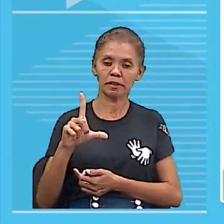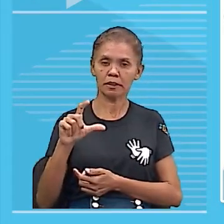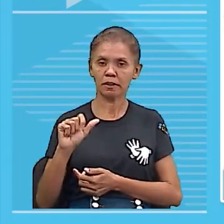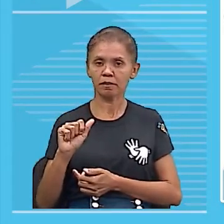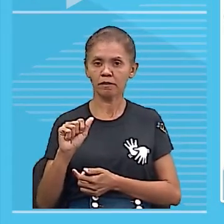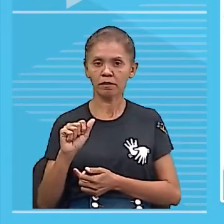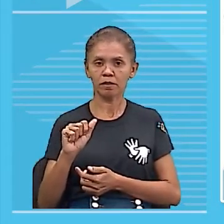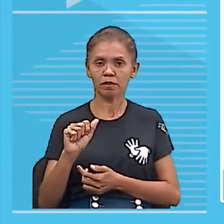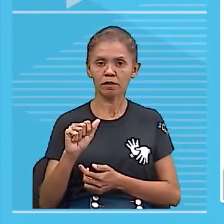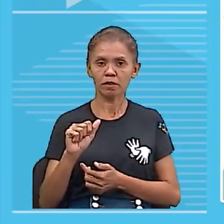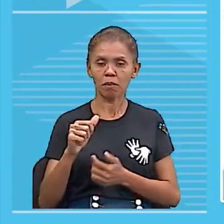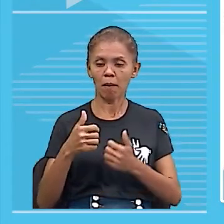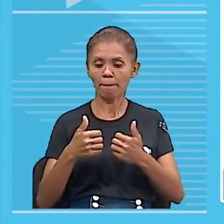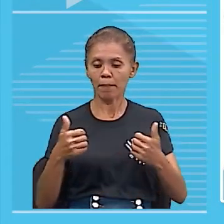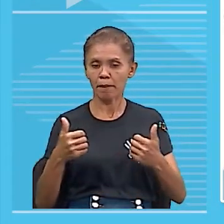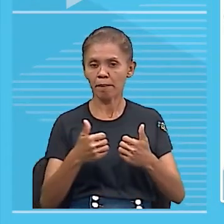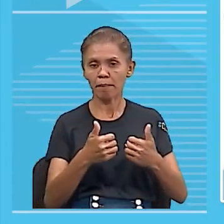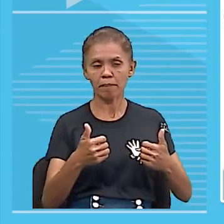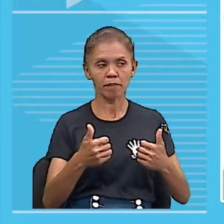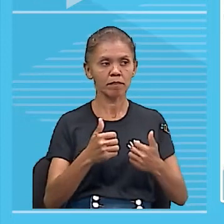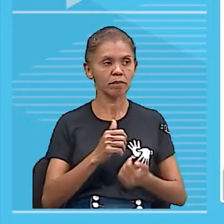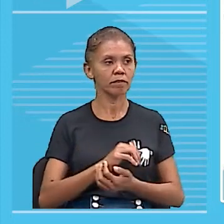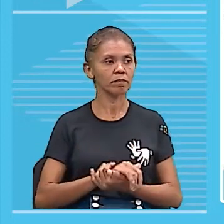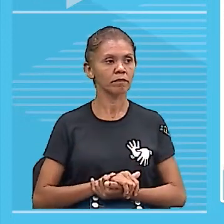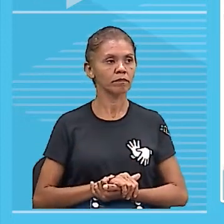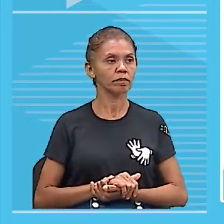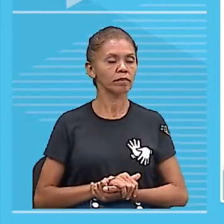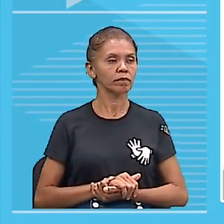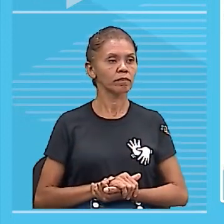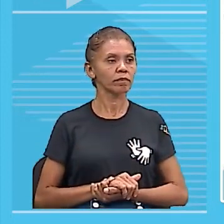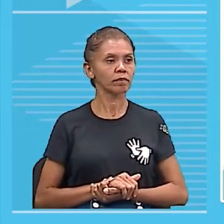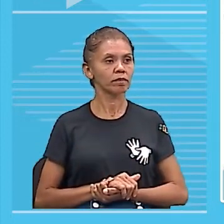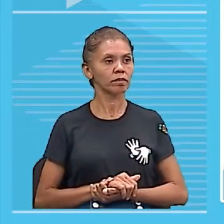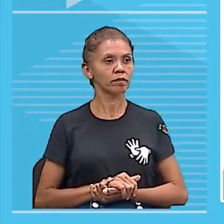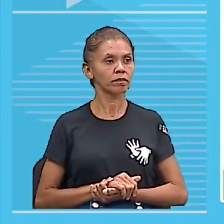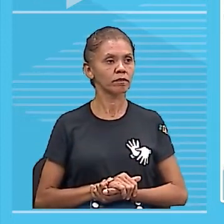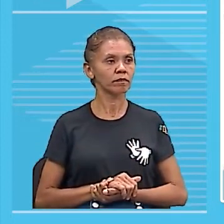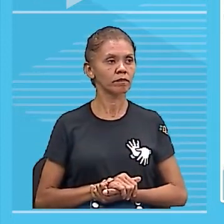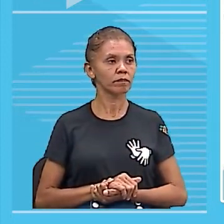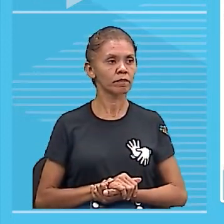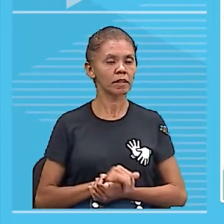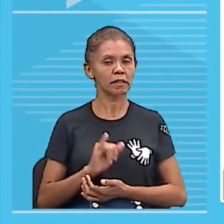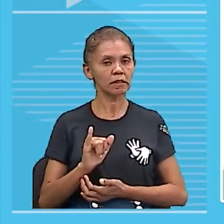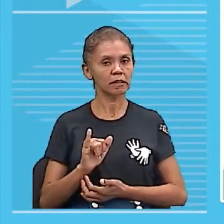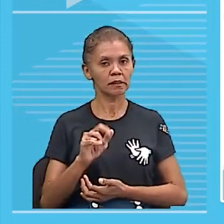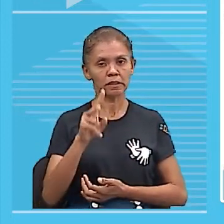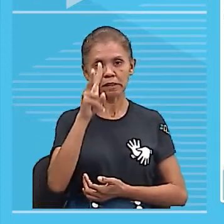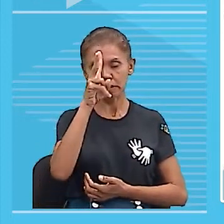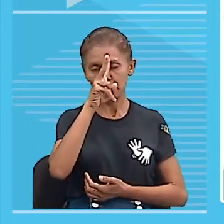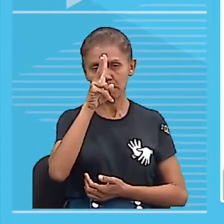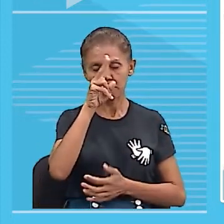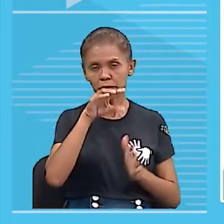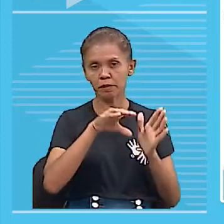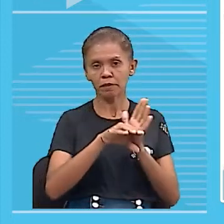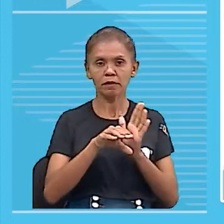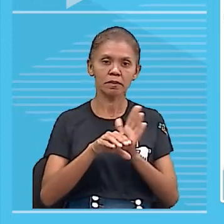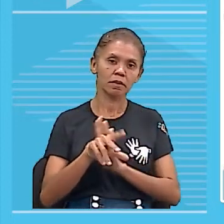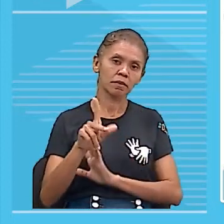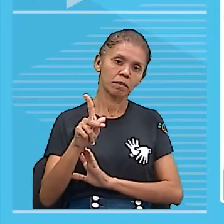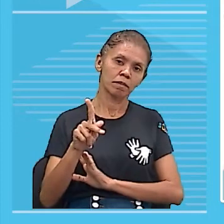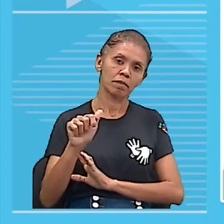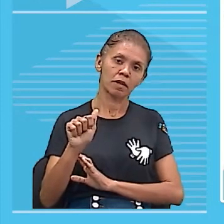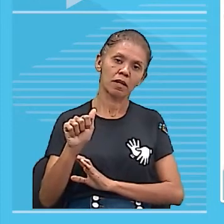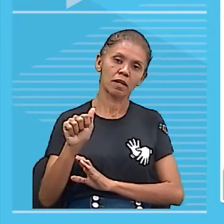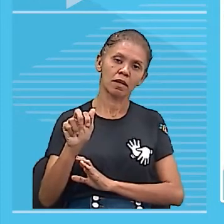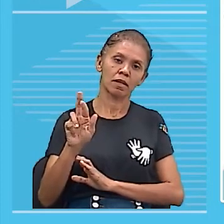parte do outro então se você lembra de paralelo você vai ter que lembrar que